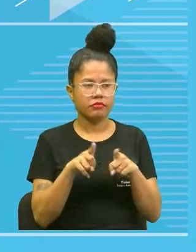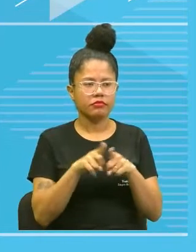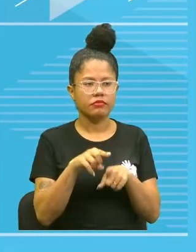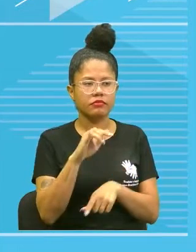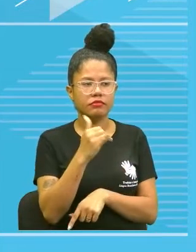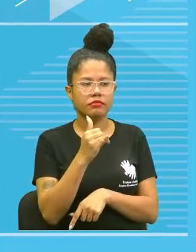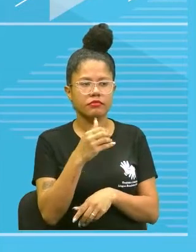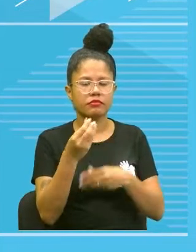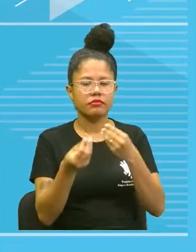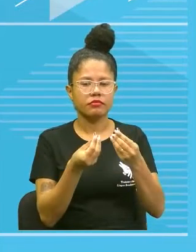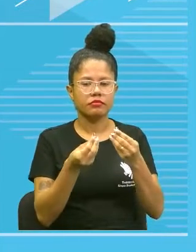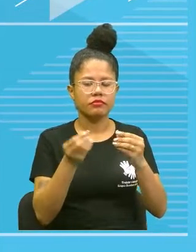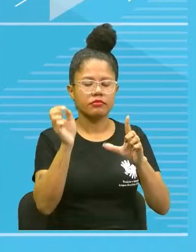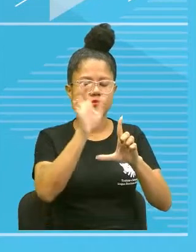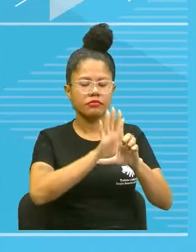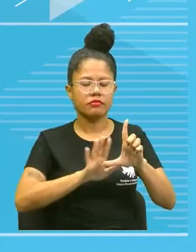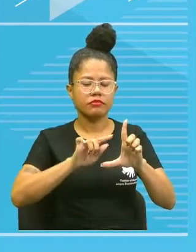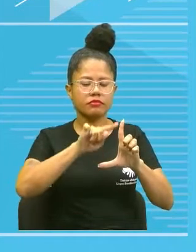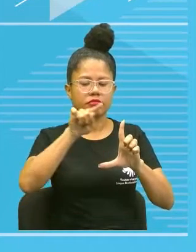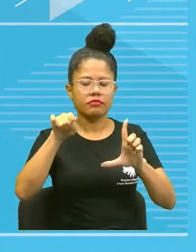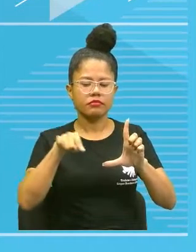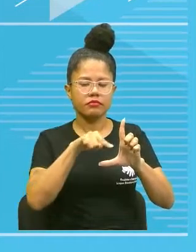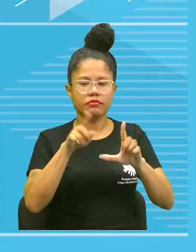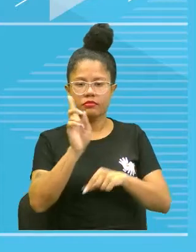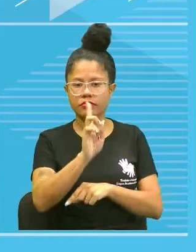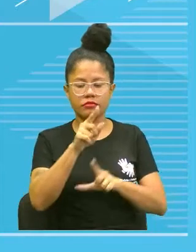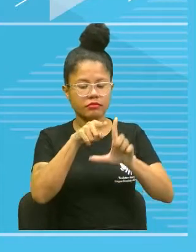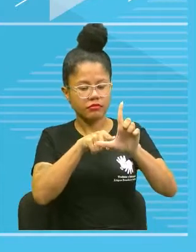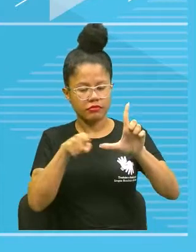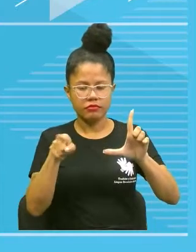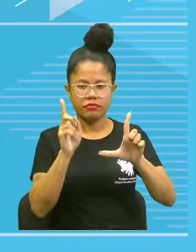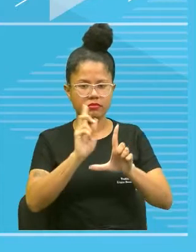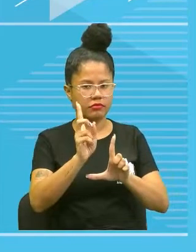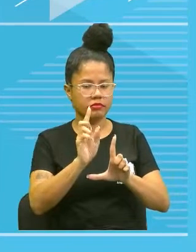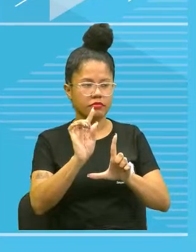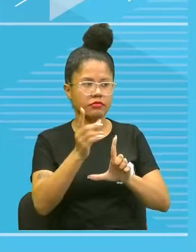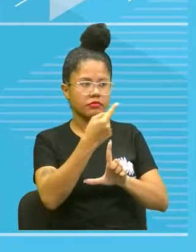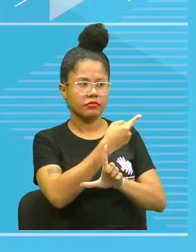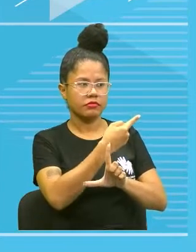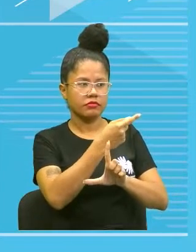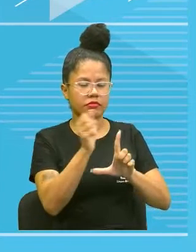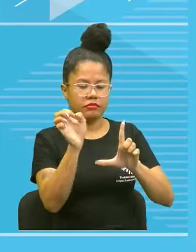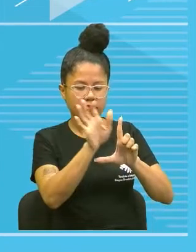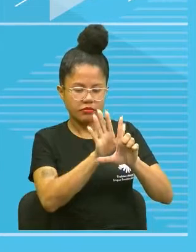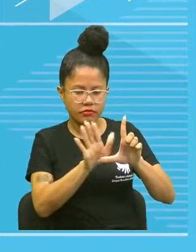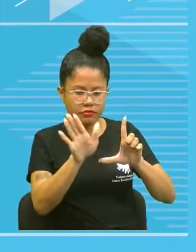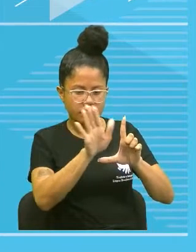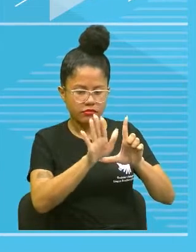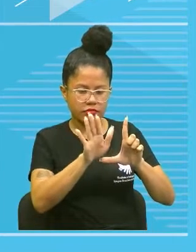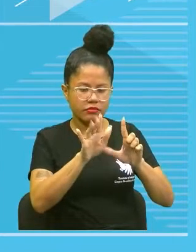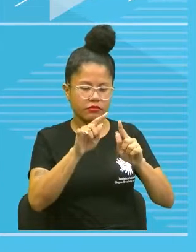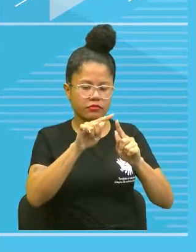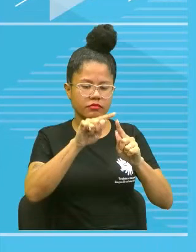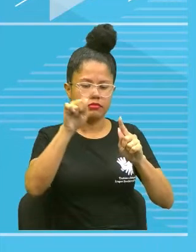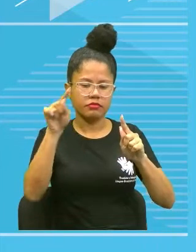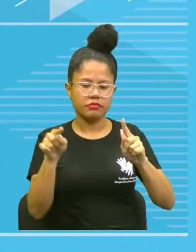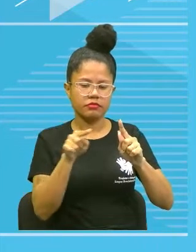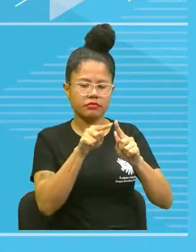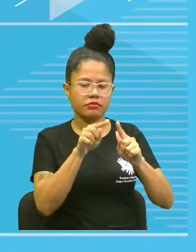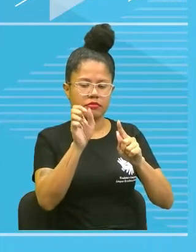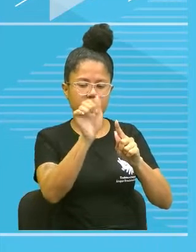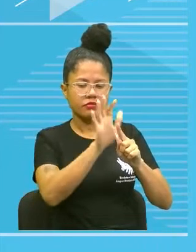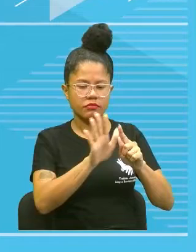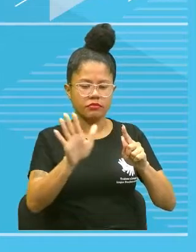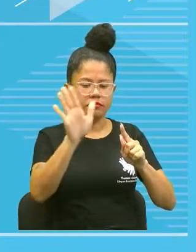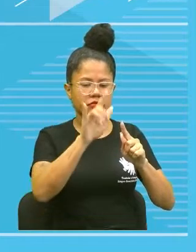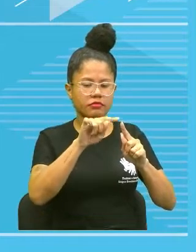pela área do ciclo, não pela área do gráfico completo, apenas pela essa área interna aqui, bacana? Só por essa área